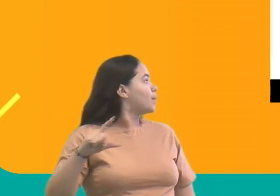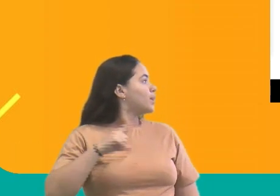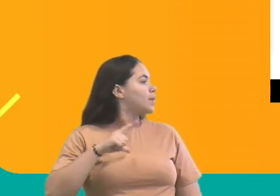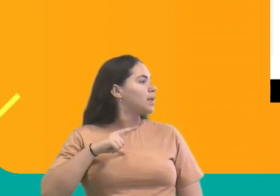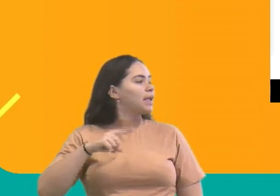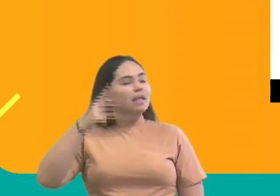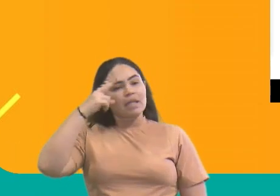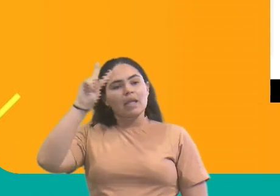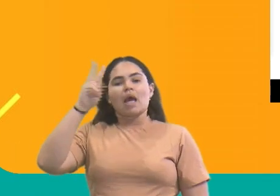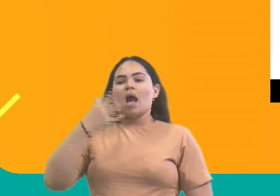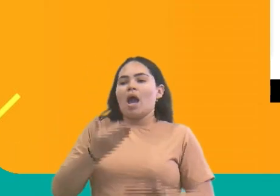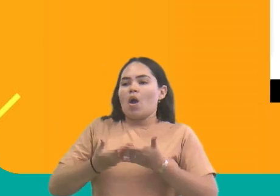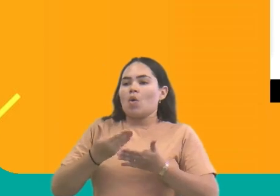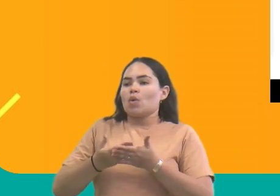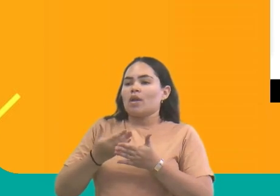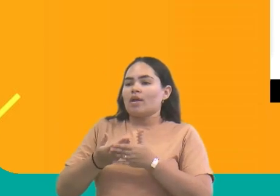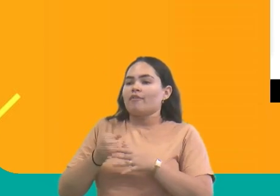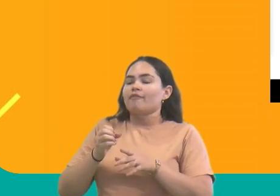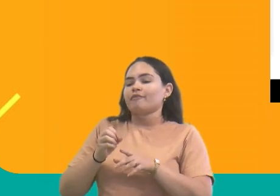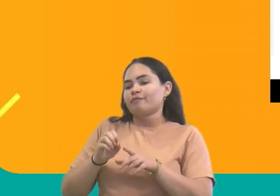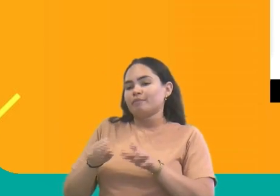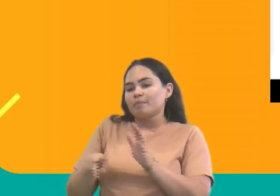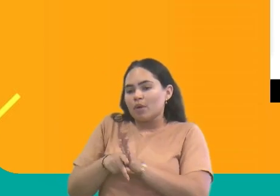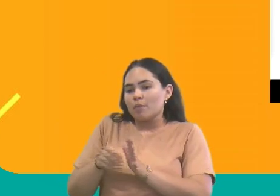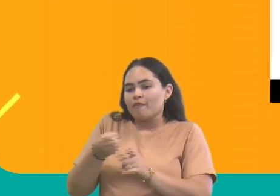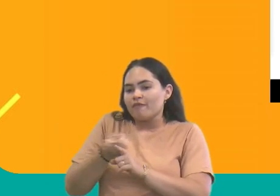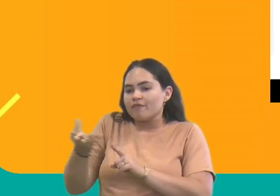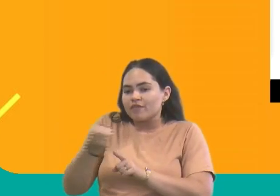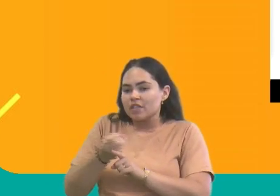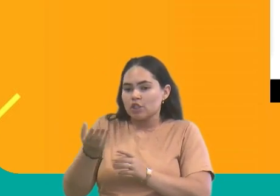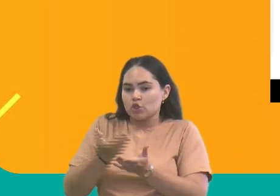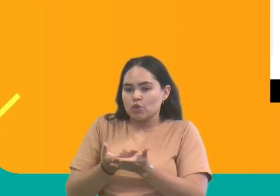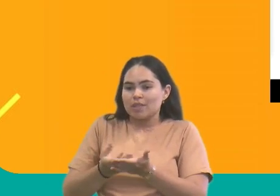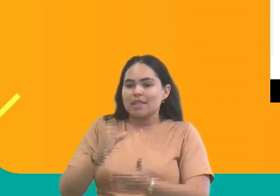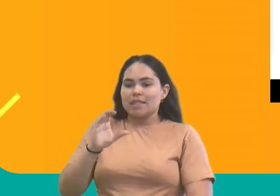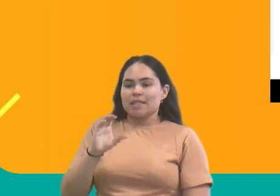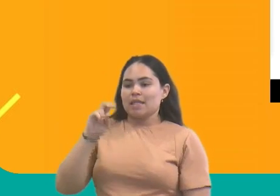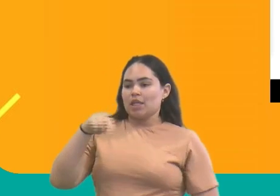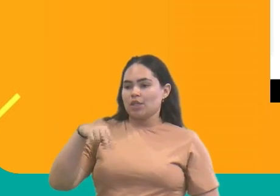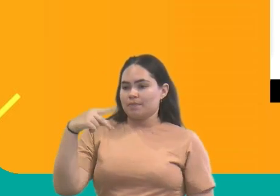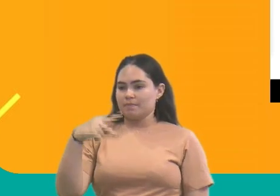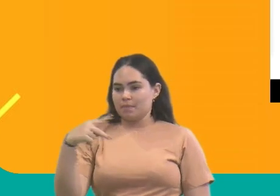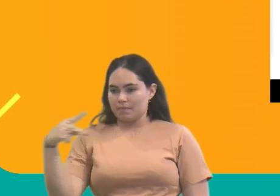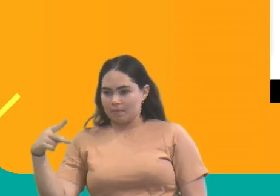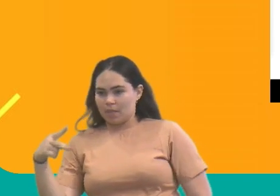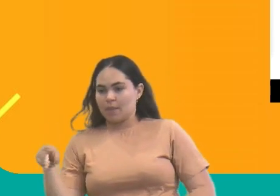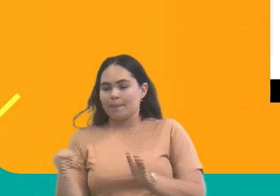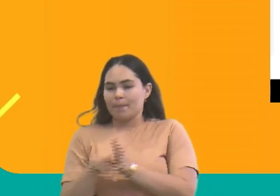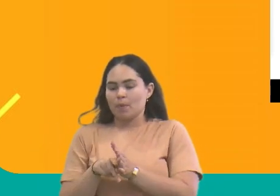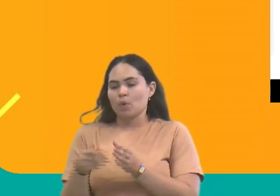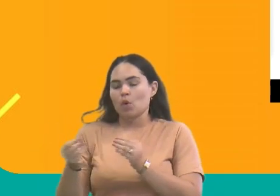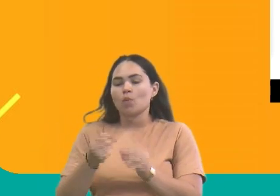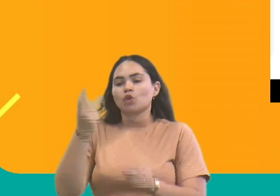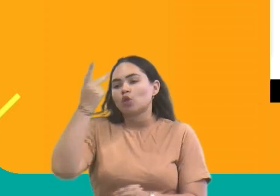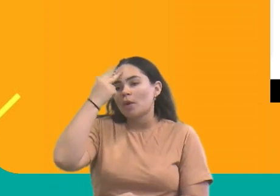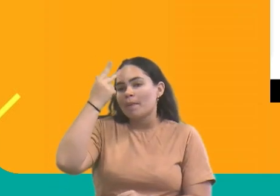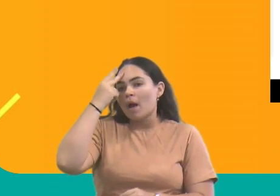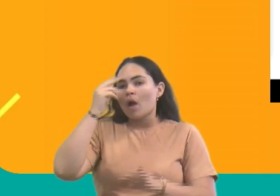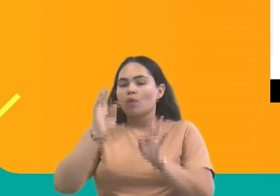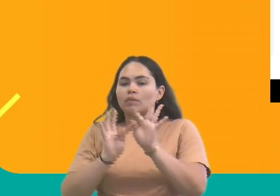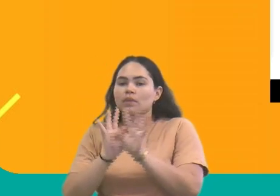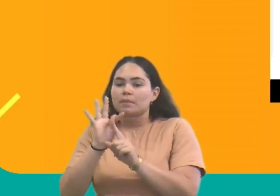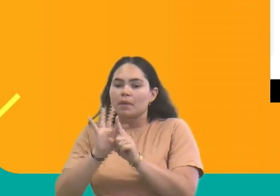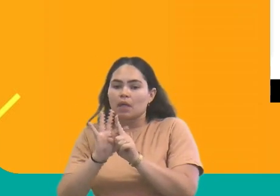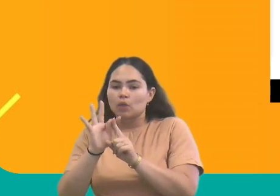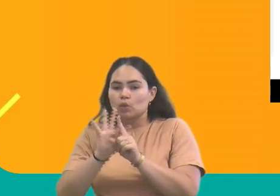lembrava da aula de física, porque lá na física a gente estuda que CNTP, condições normais de temperatura e pressão, um mol de